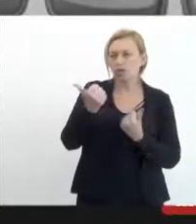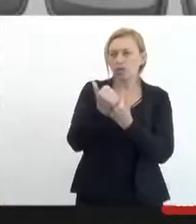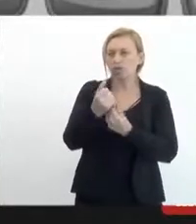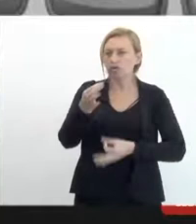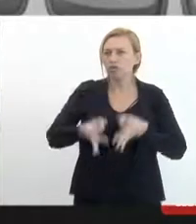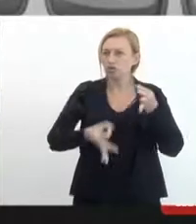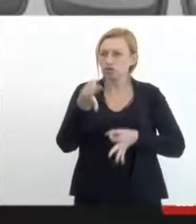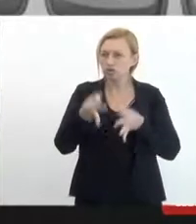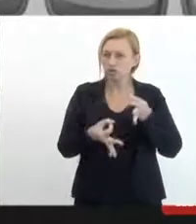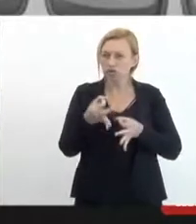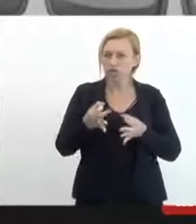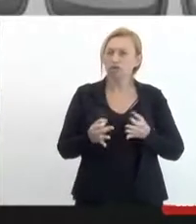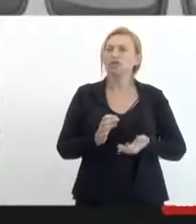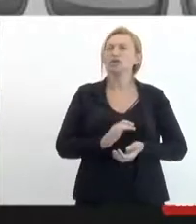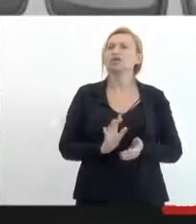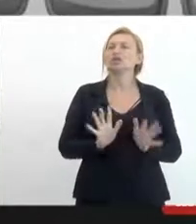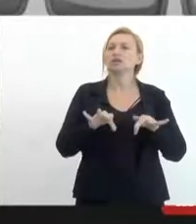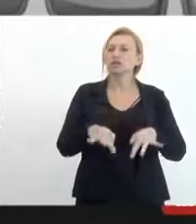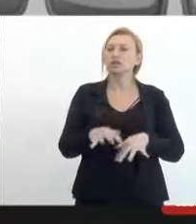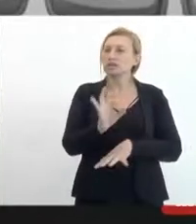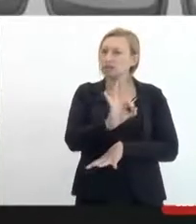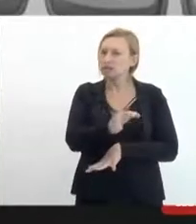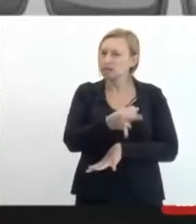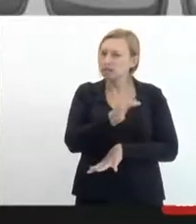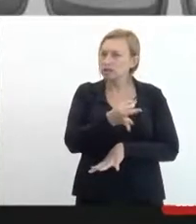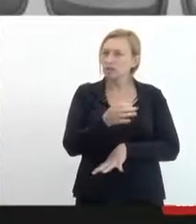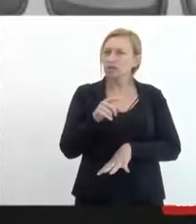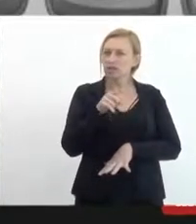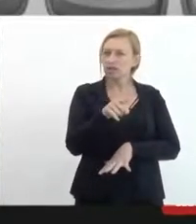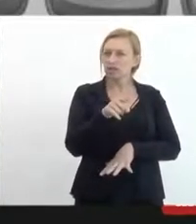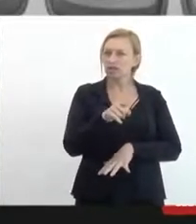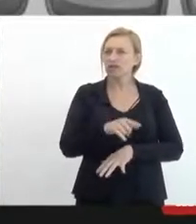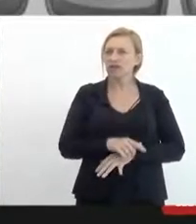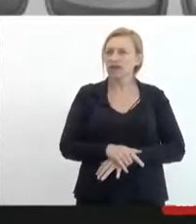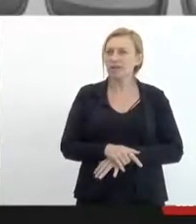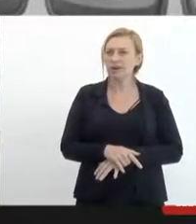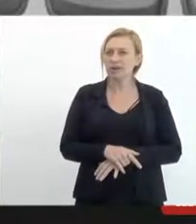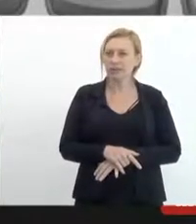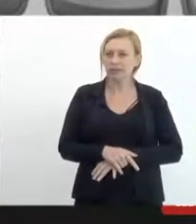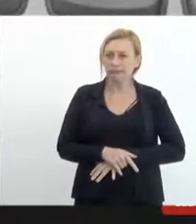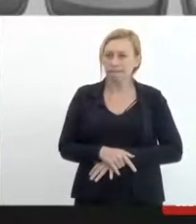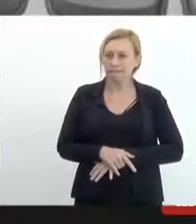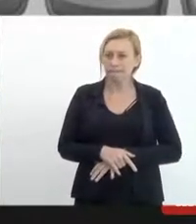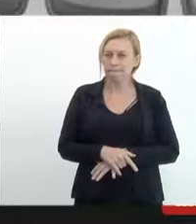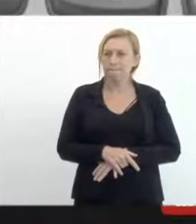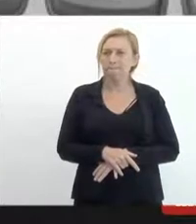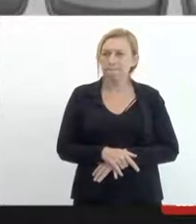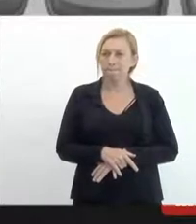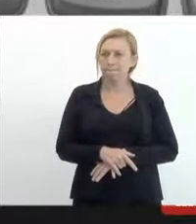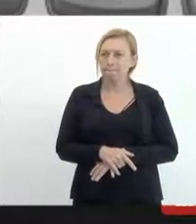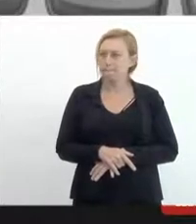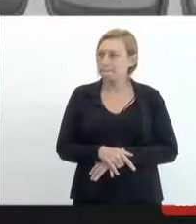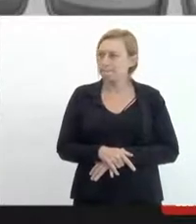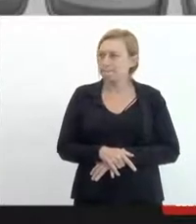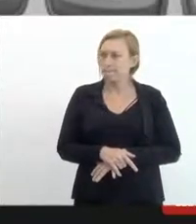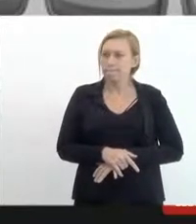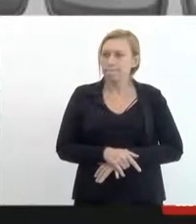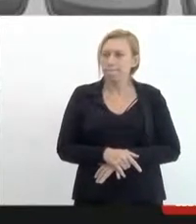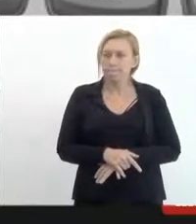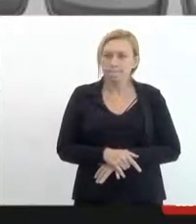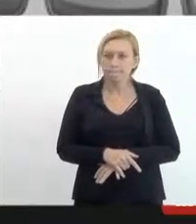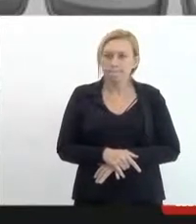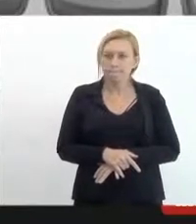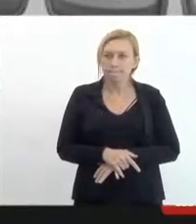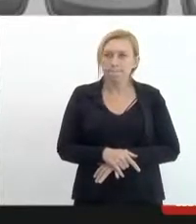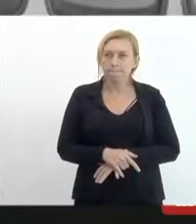encerrando essas contingências e efetivamente aquelas que a gente não depositava confiança dentro dessa avaliação que a gente julga necessário ser